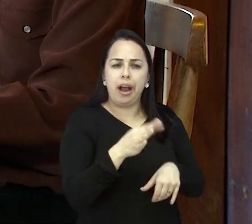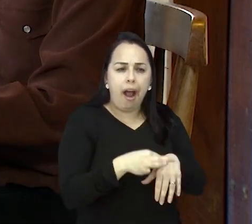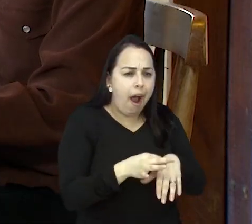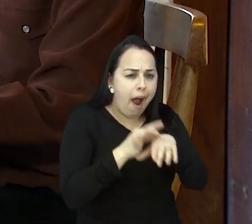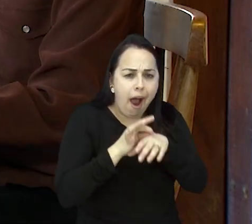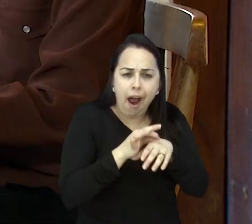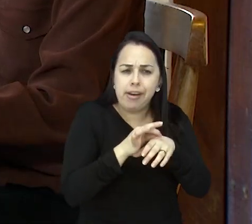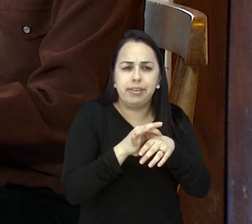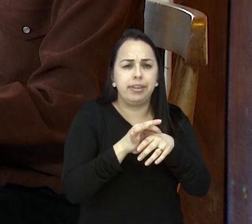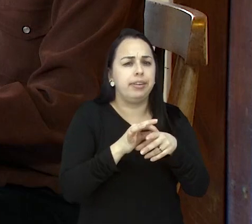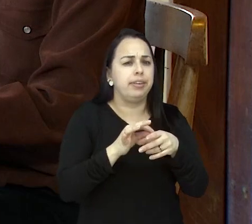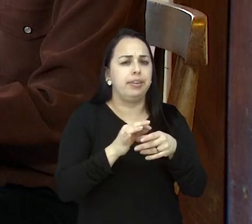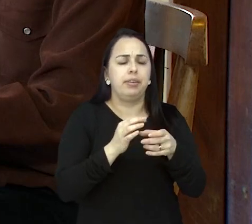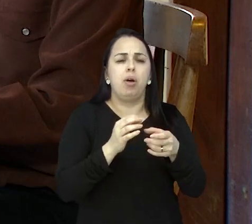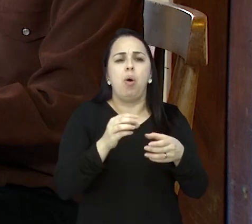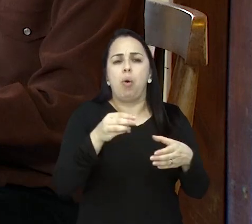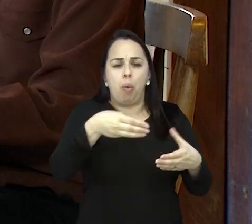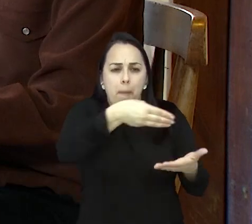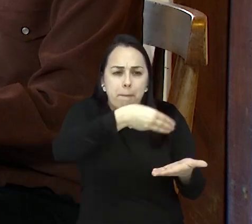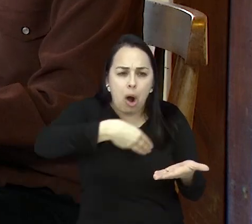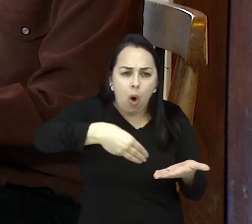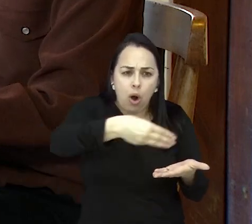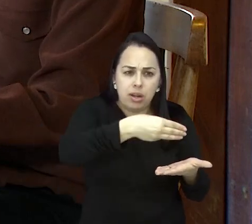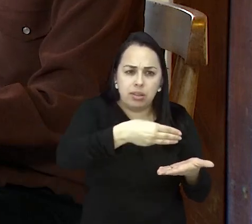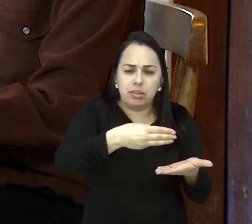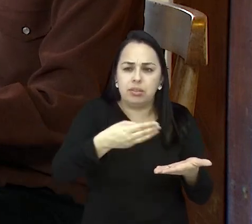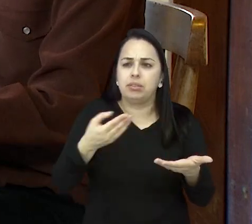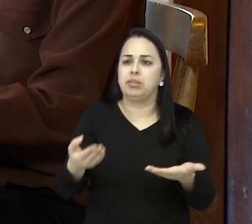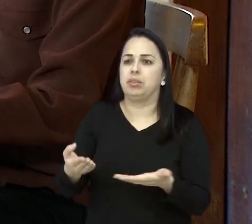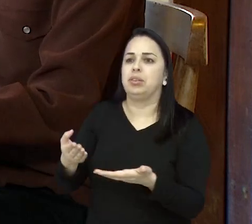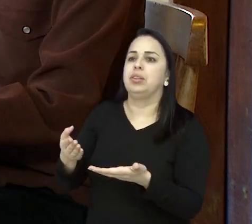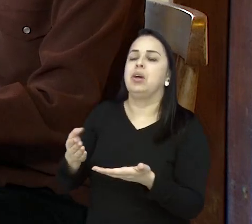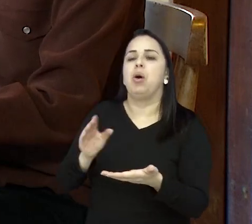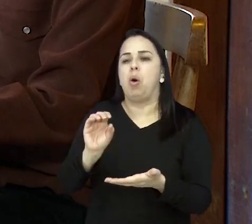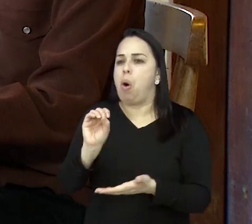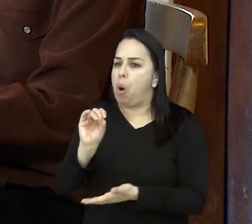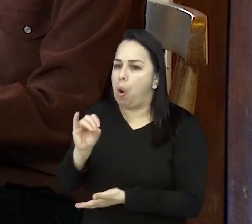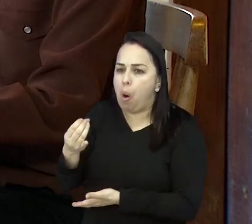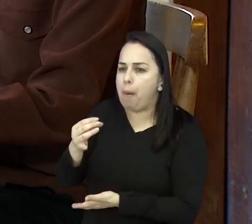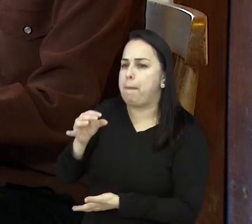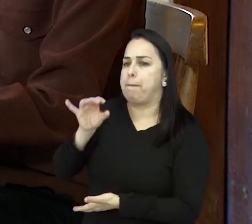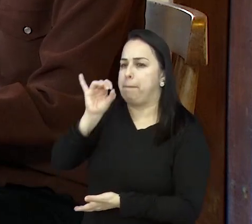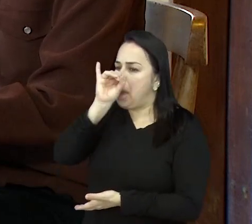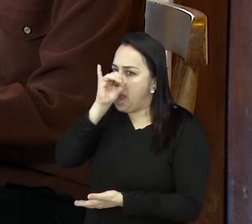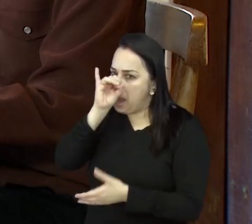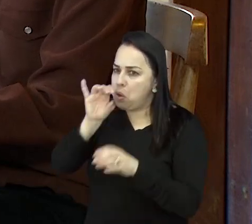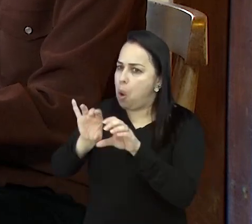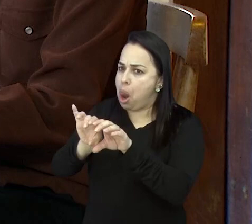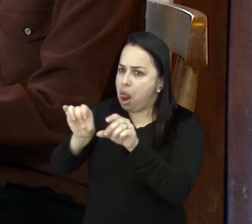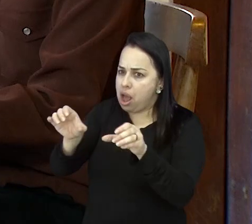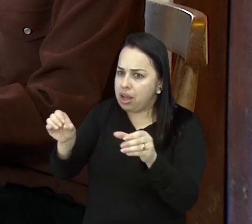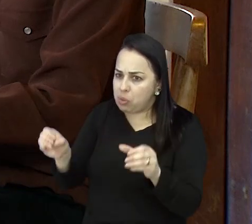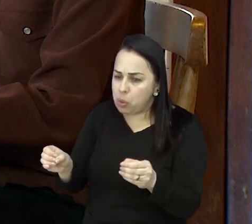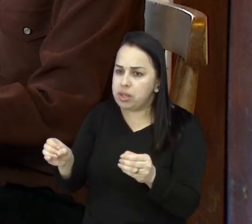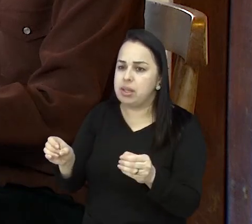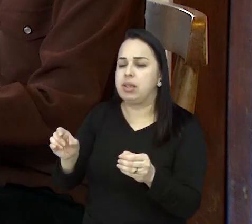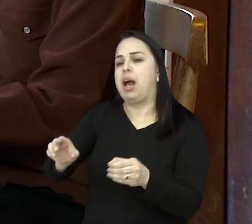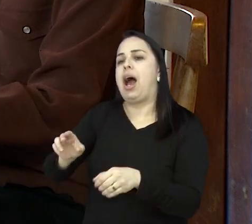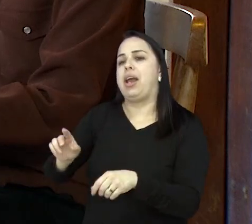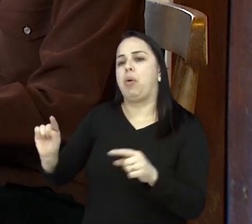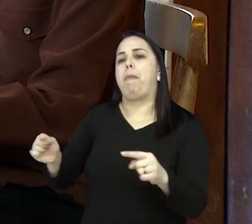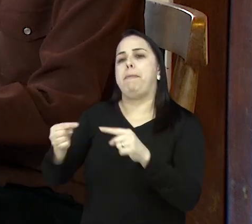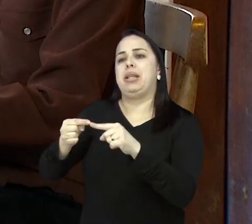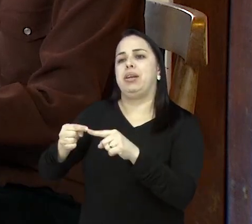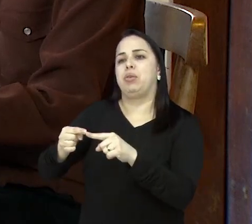pesada, alguma com molho, você sugeriria? Um bacon, por exemplo, uma calabresa, aí eu sugeriria o chá